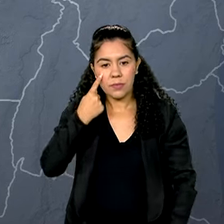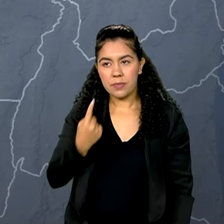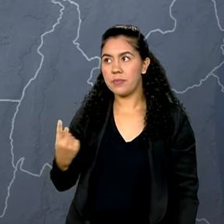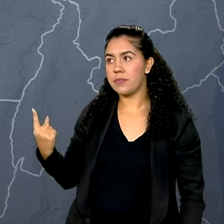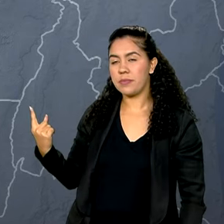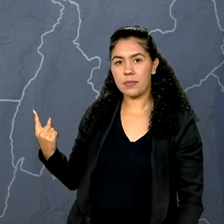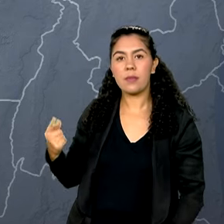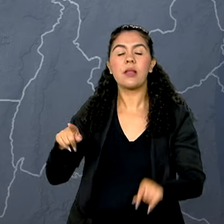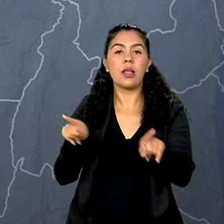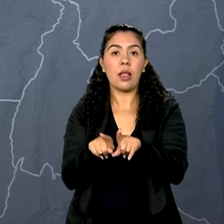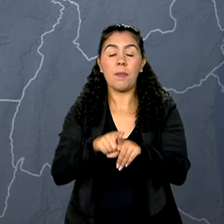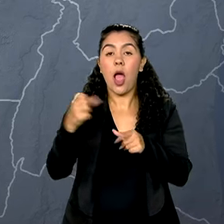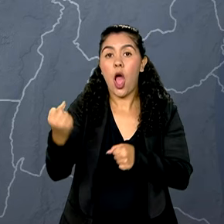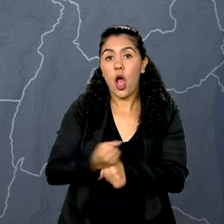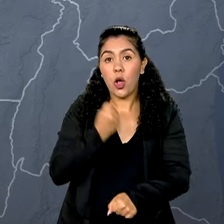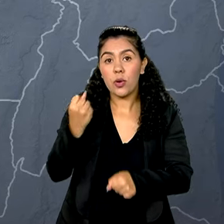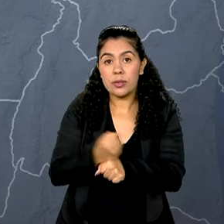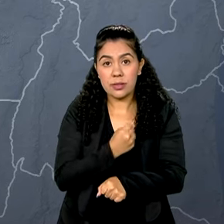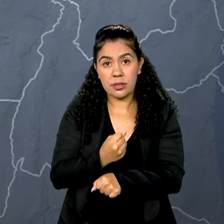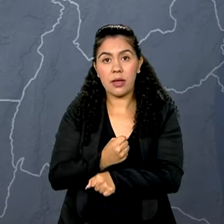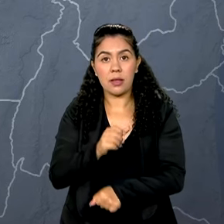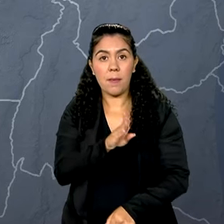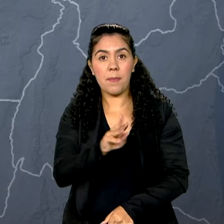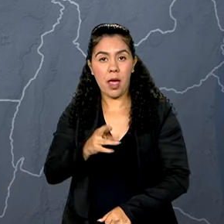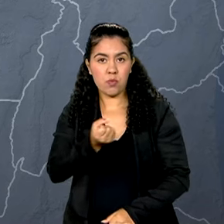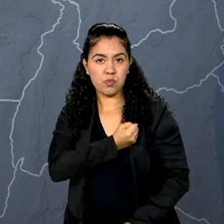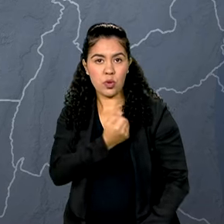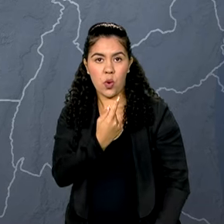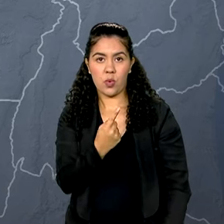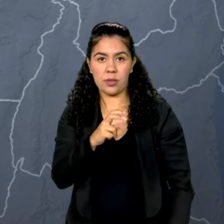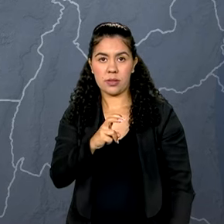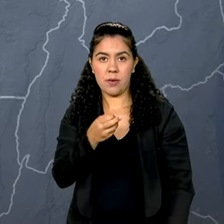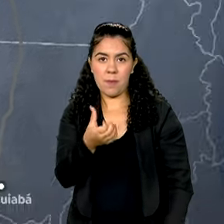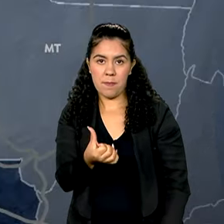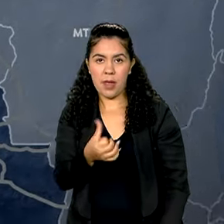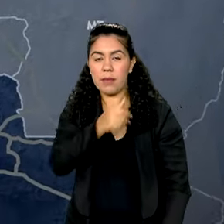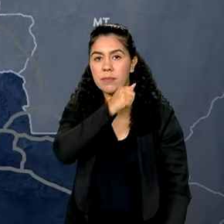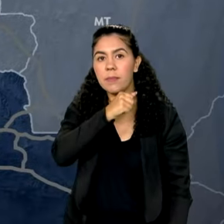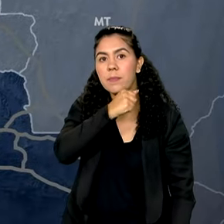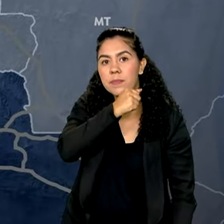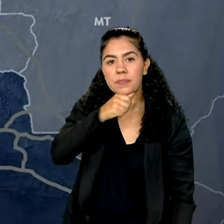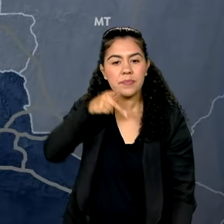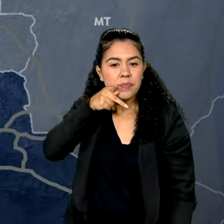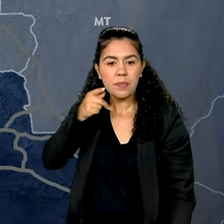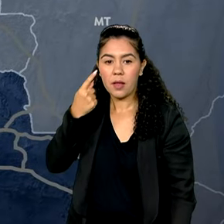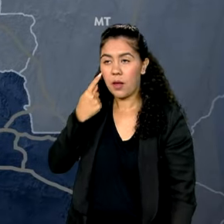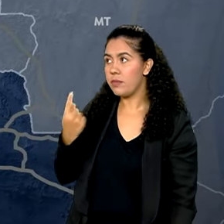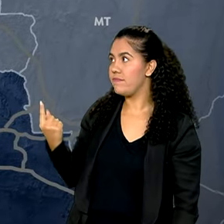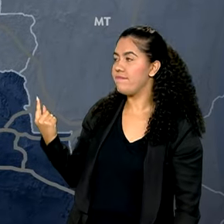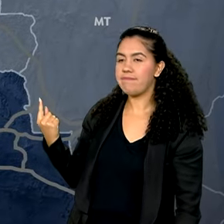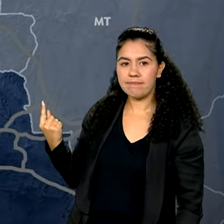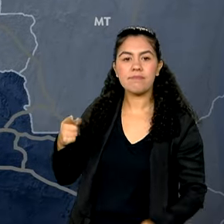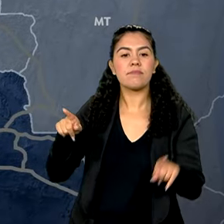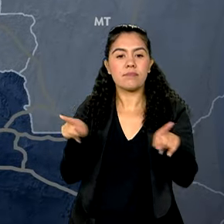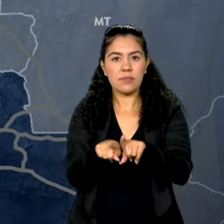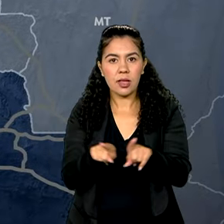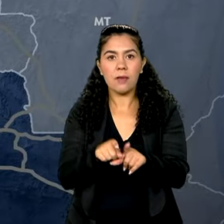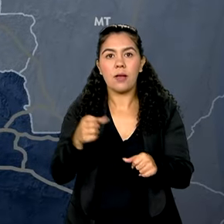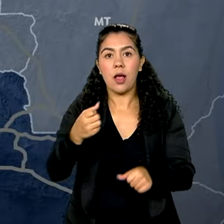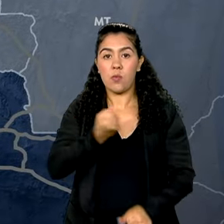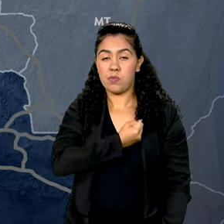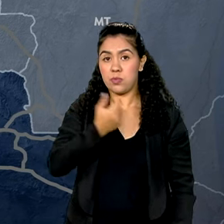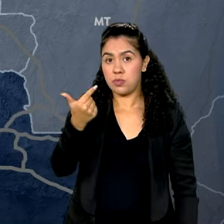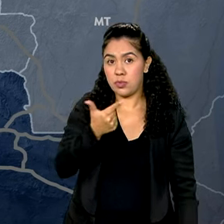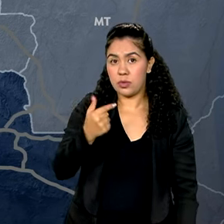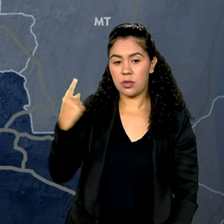a construção da BR-156 no Macapá. A Rota 2 prevê a ligação da Zona Franca